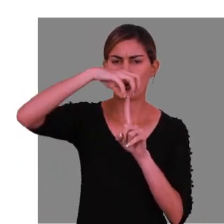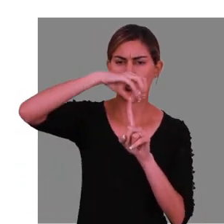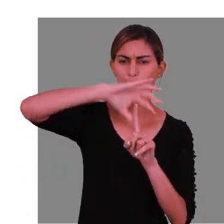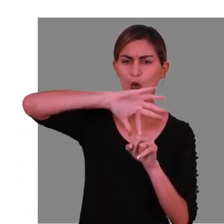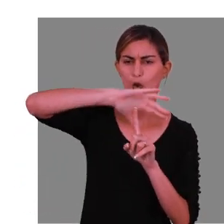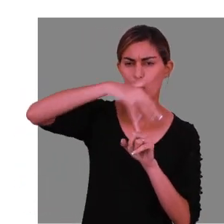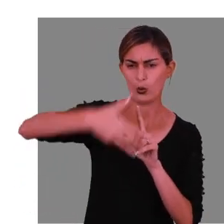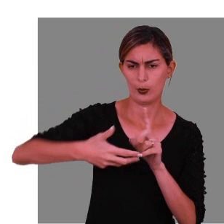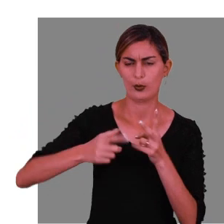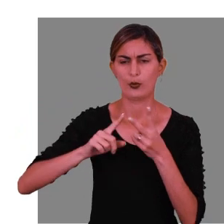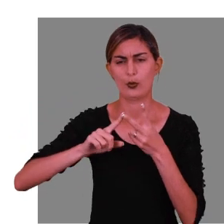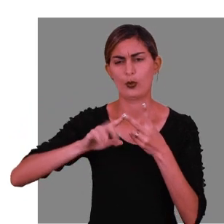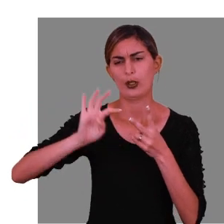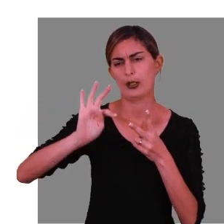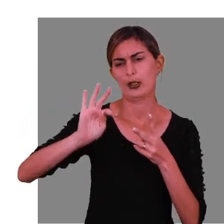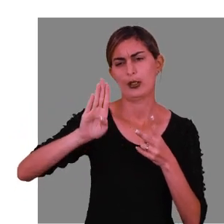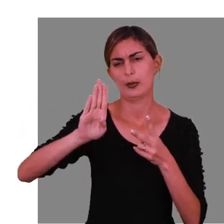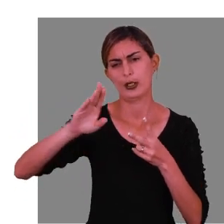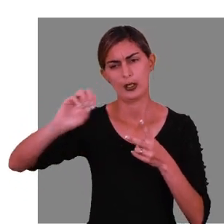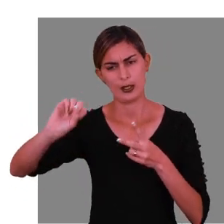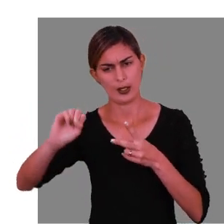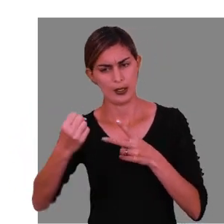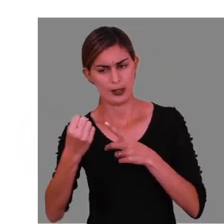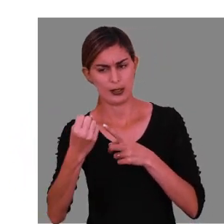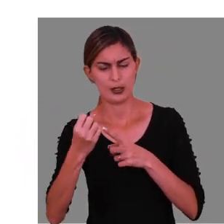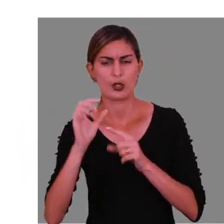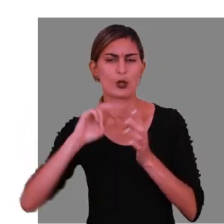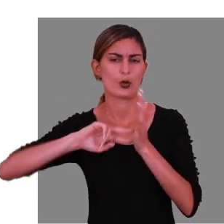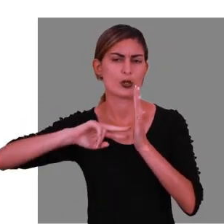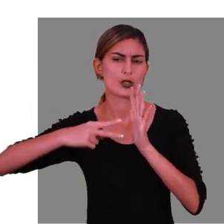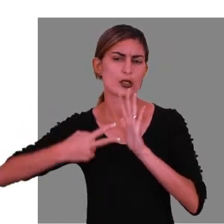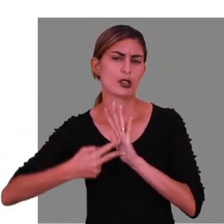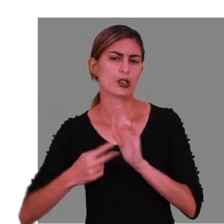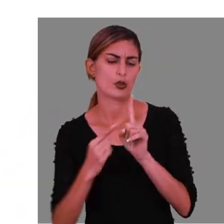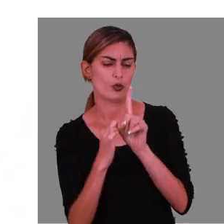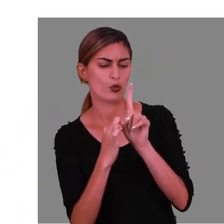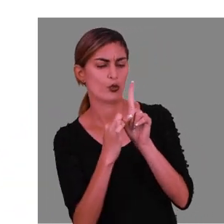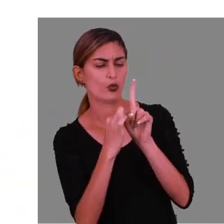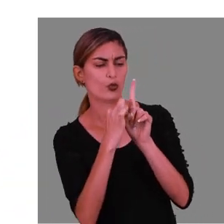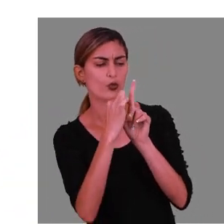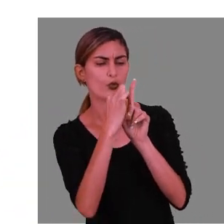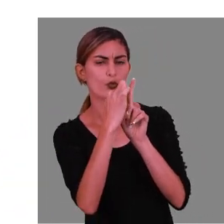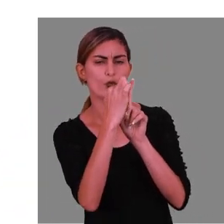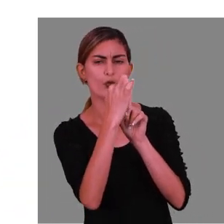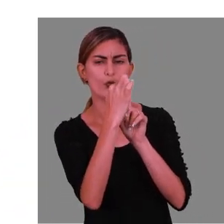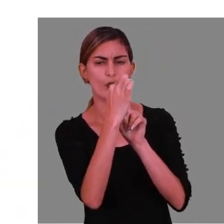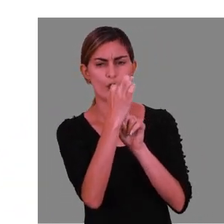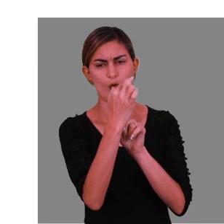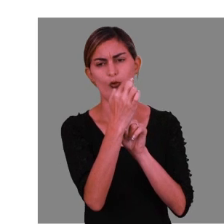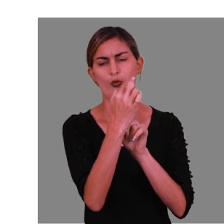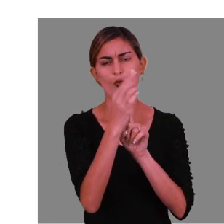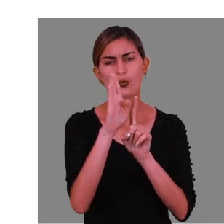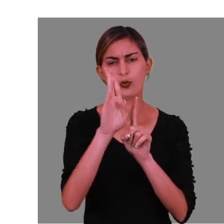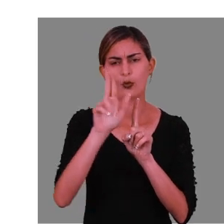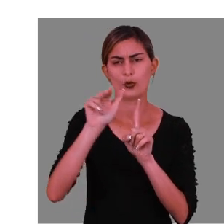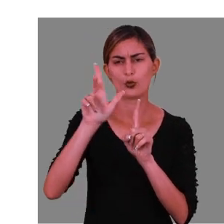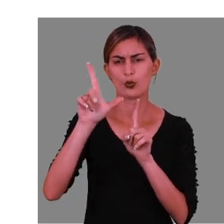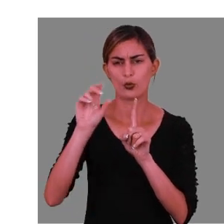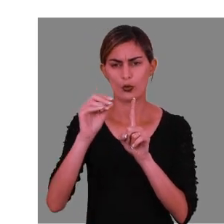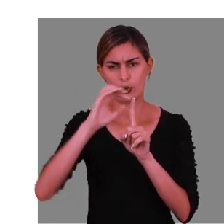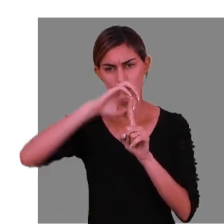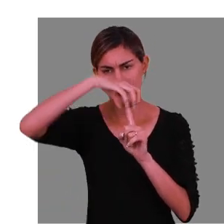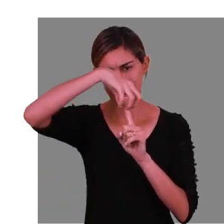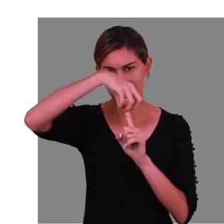este cálculo é o TBS, que significa termômetro de bulbo seco. Esta temperatura a gente vai